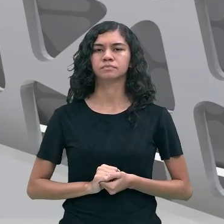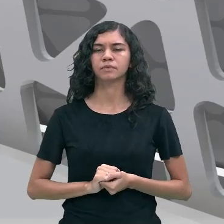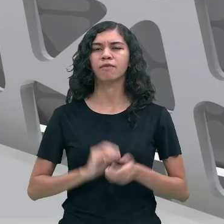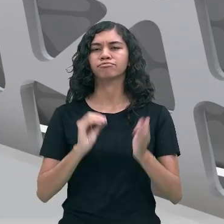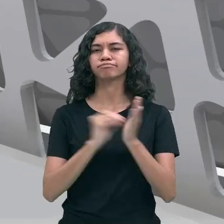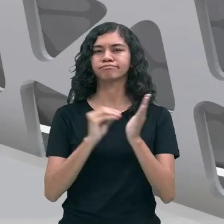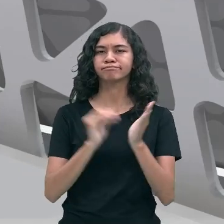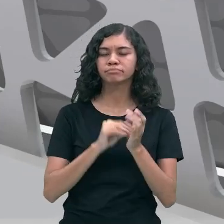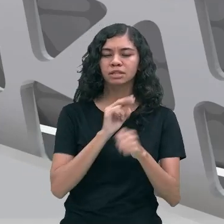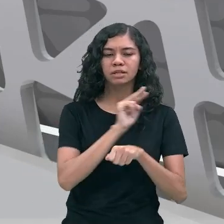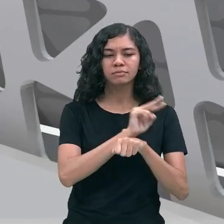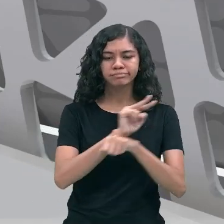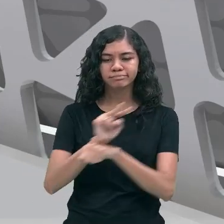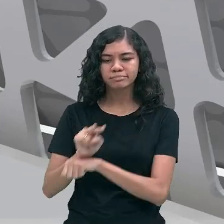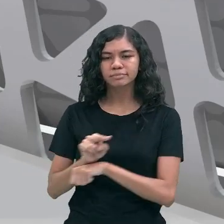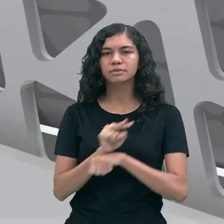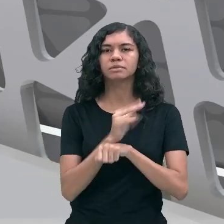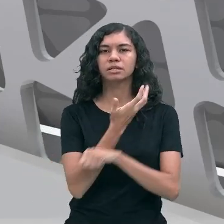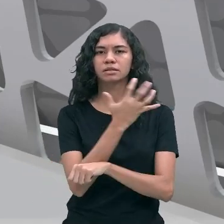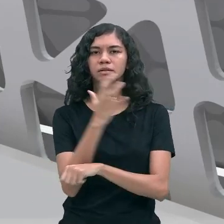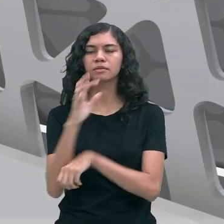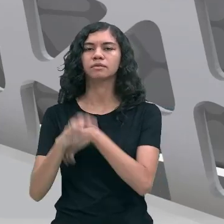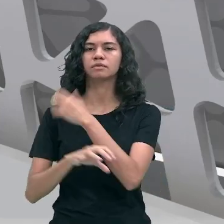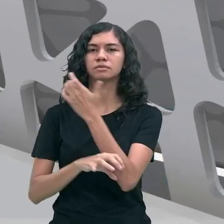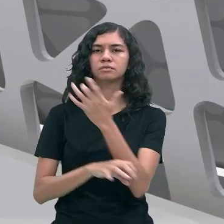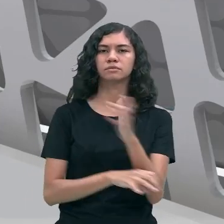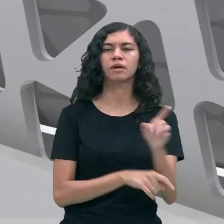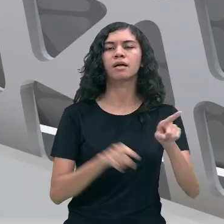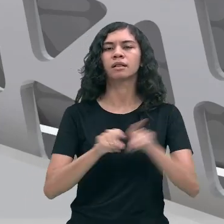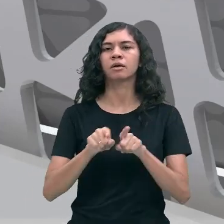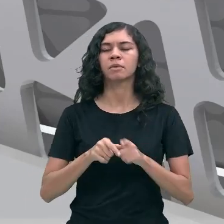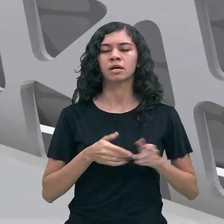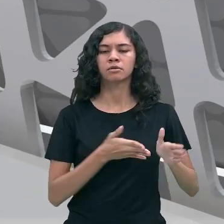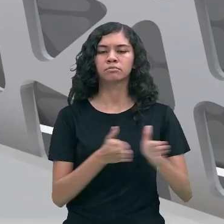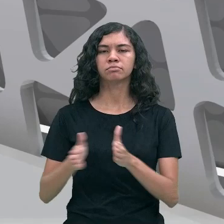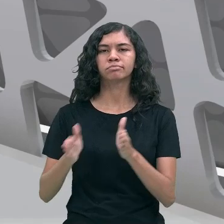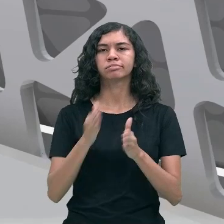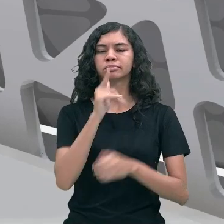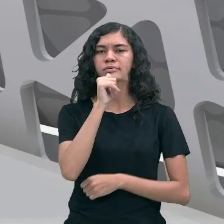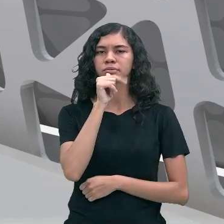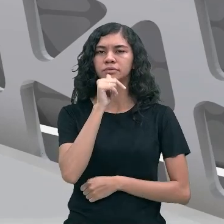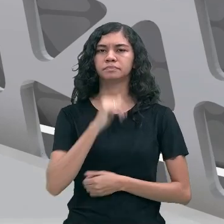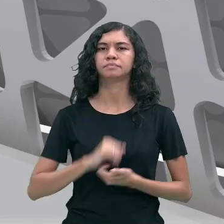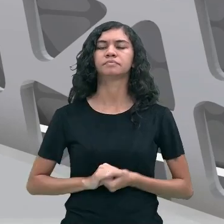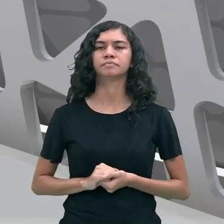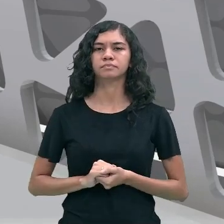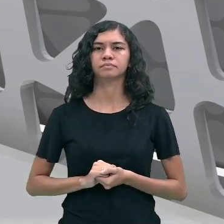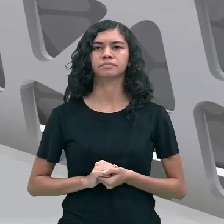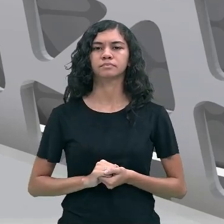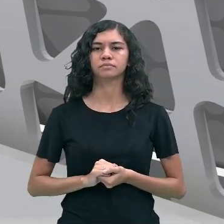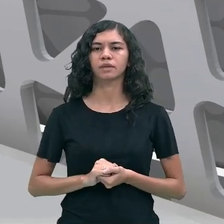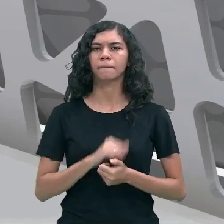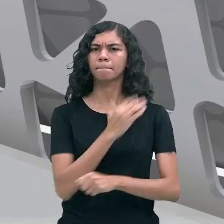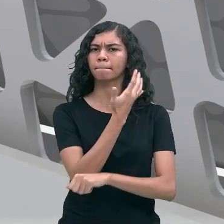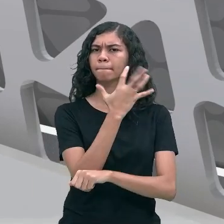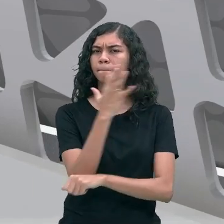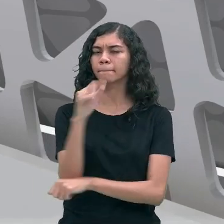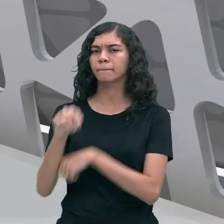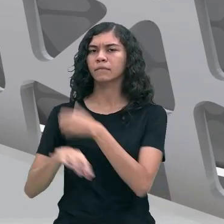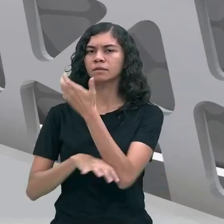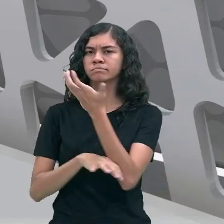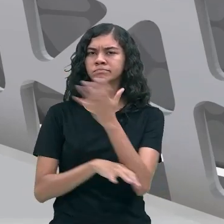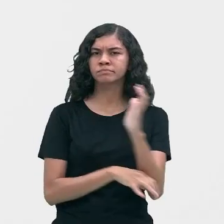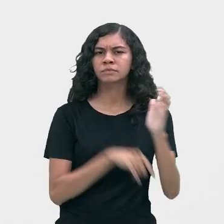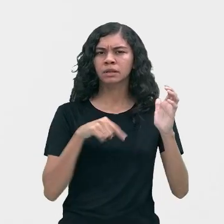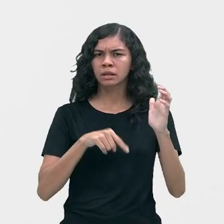preservação dessa nossa floresta e também dos nossos rios. A floresta amazônica, como já verificamos, ela é